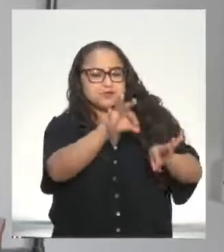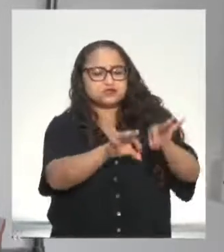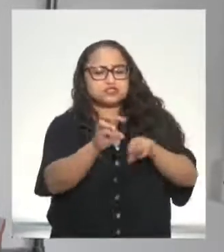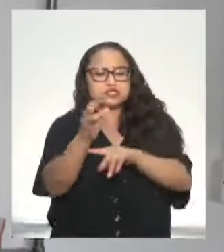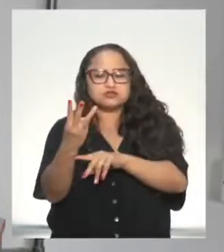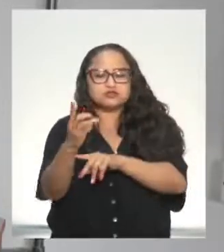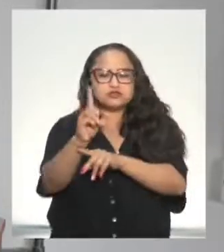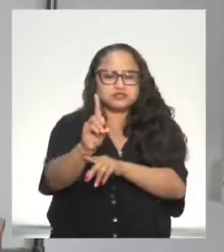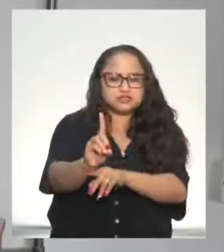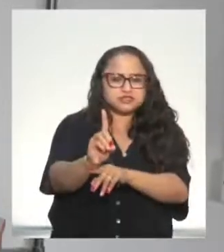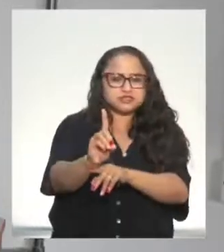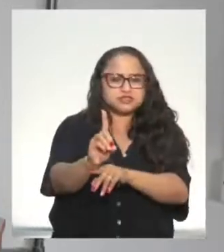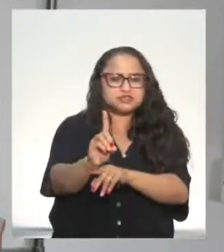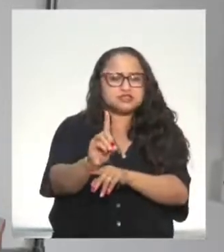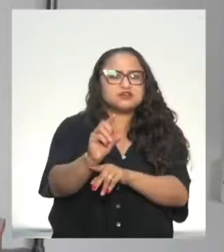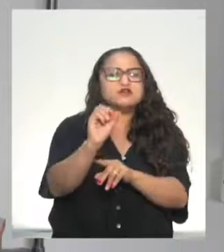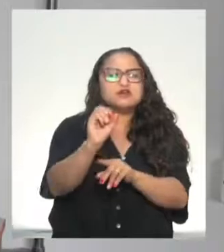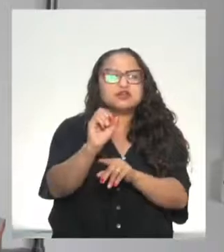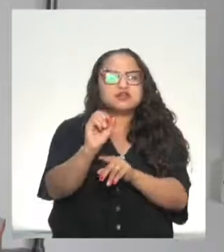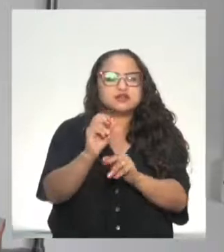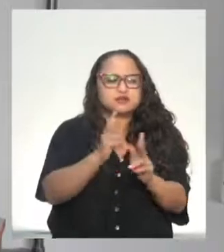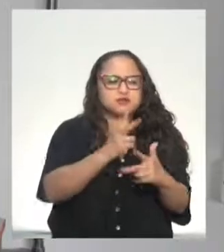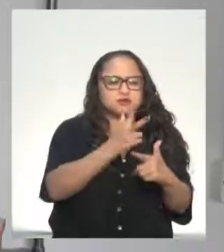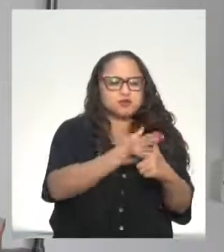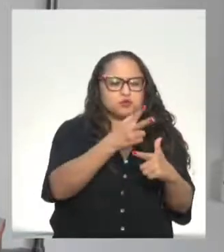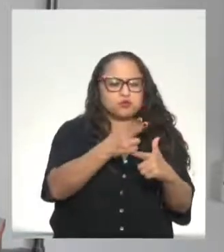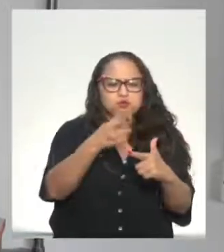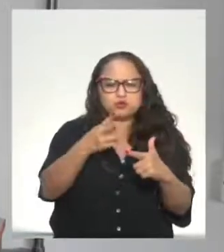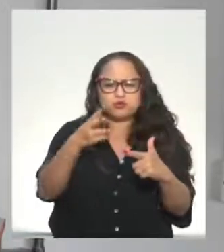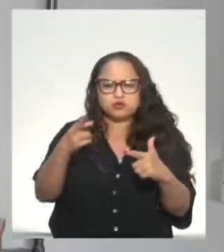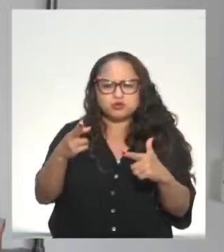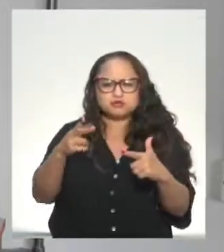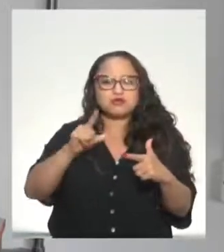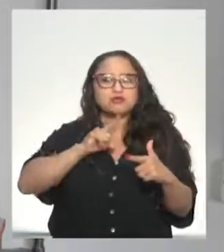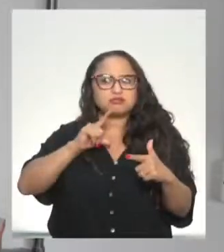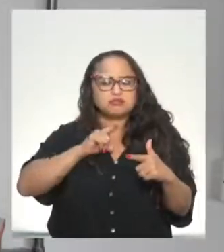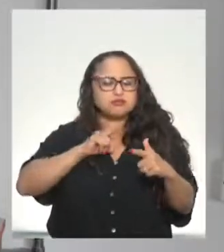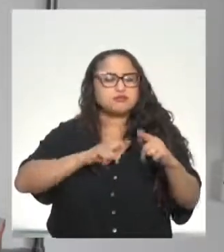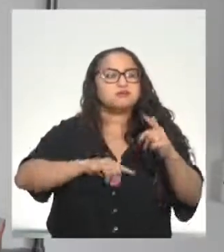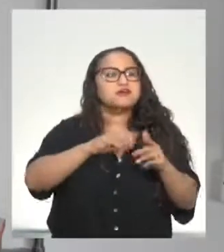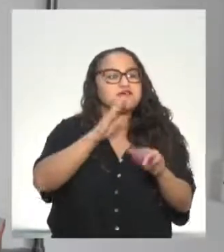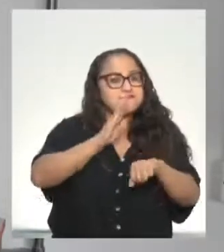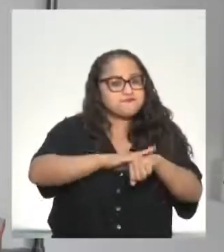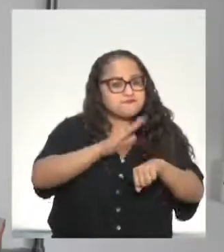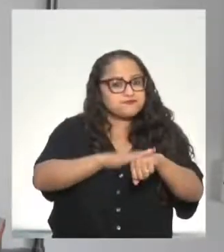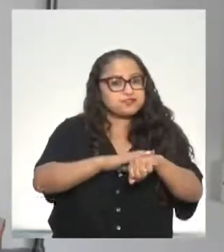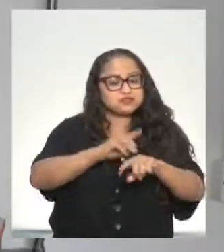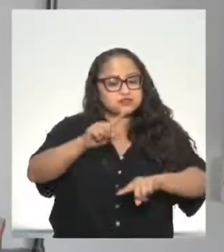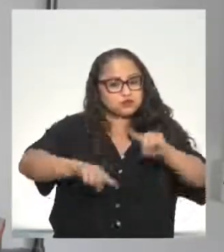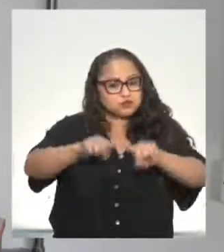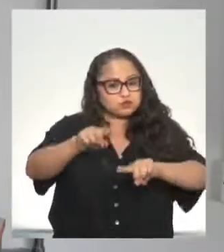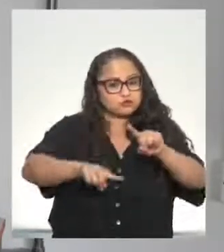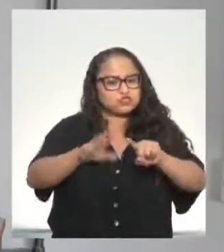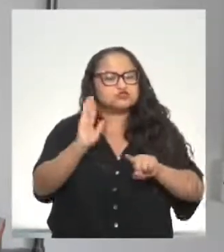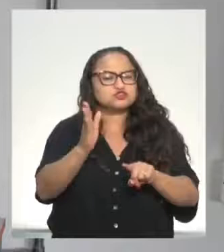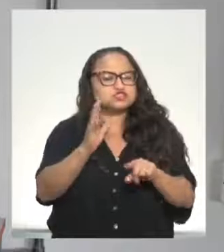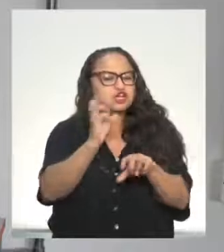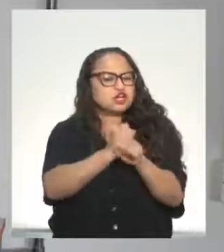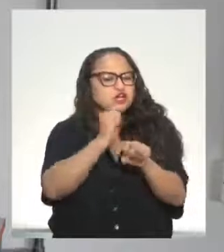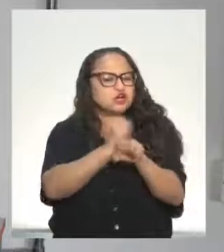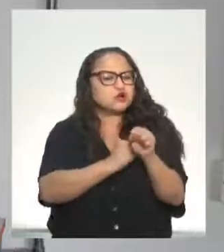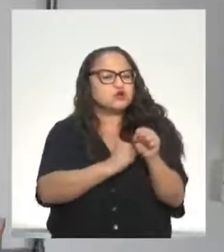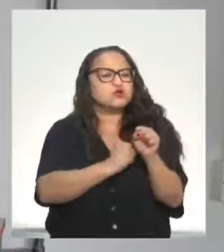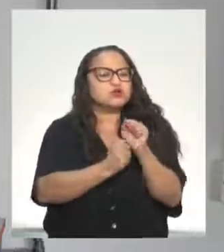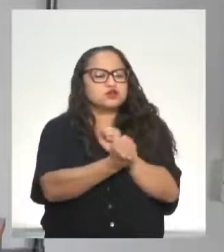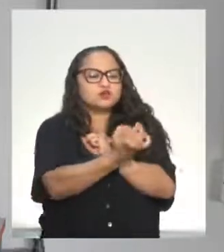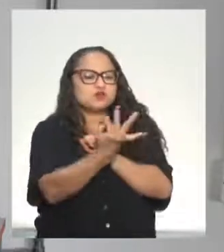em fatias, em camadas, para poder produzir esse objeto. Então aí ele já calcula a quantidade de material,